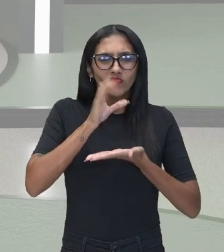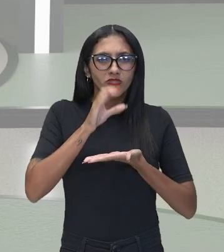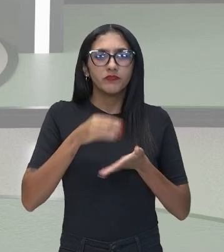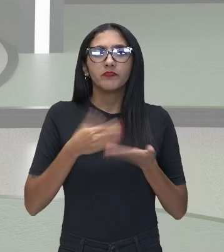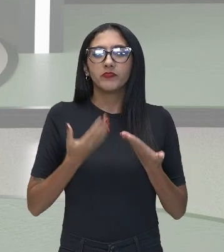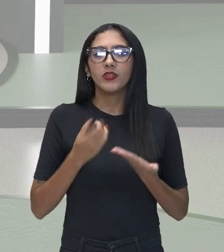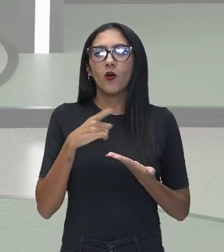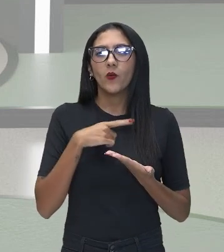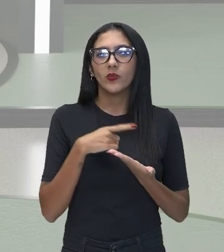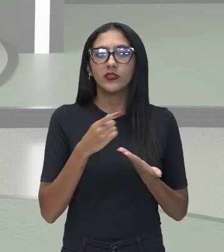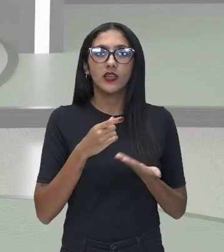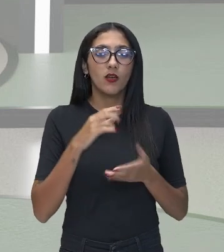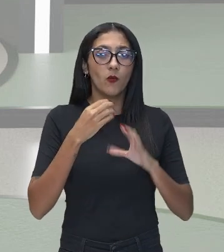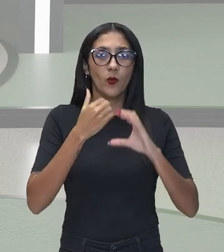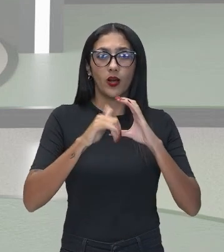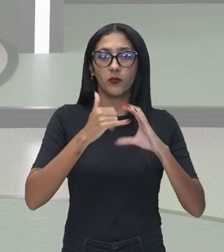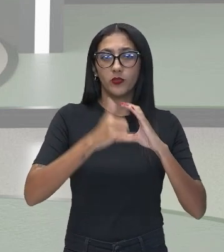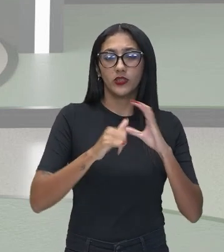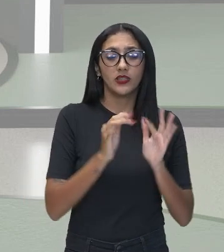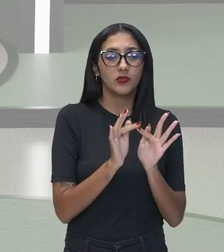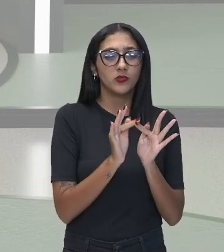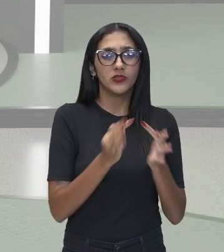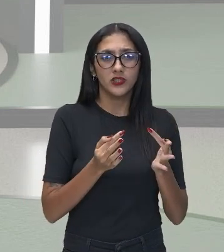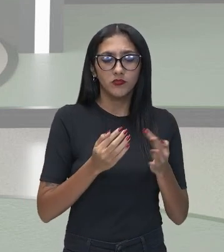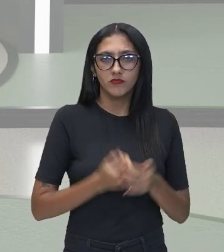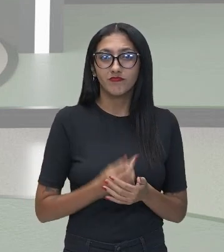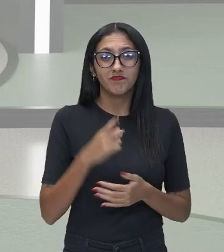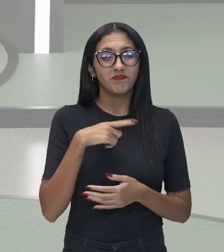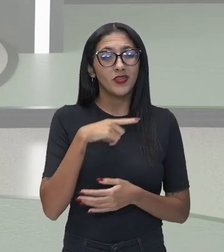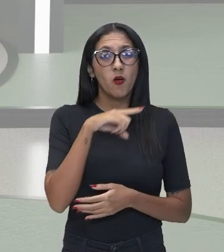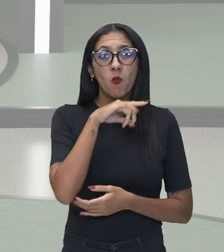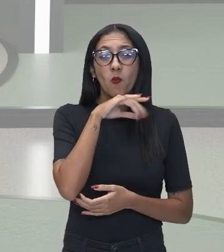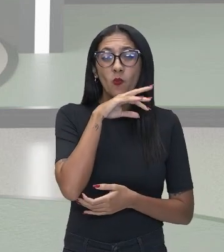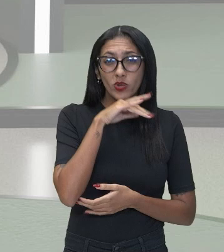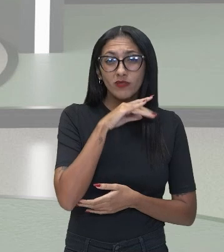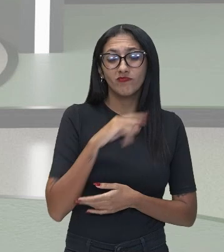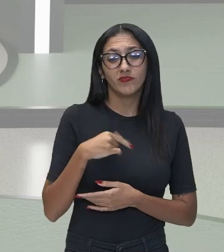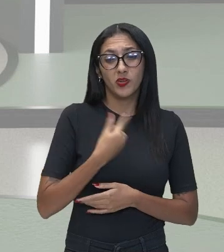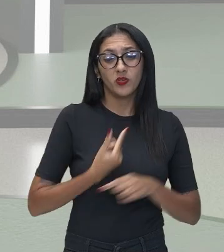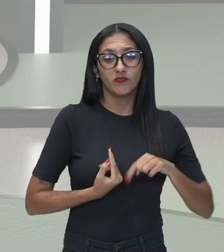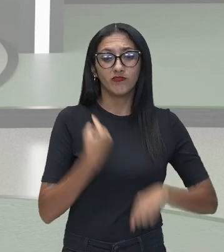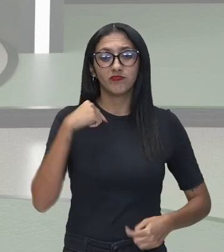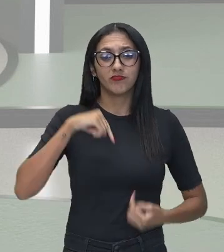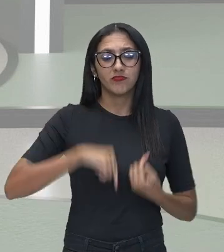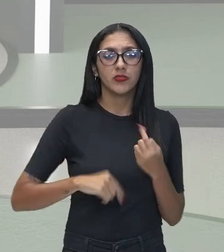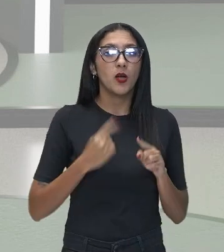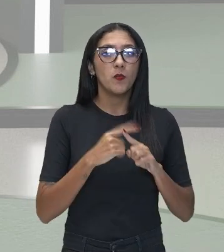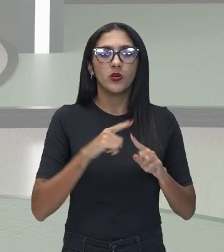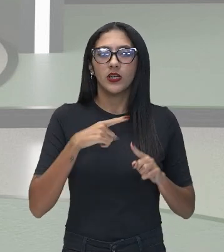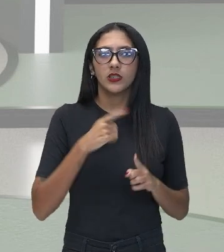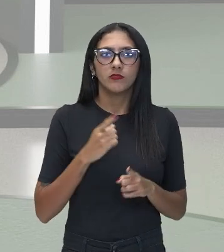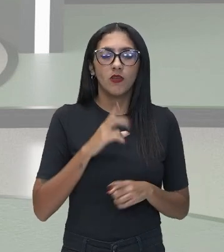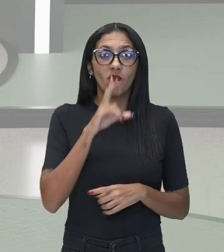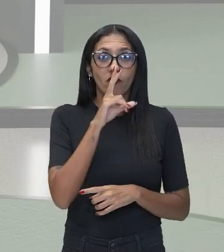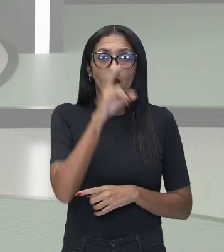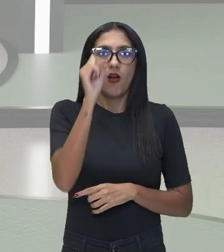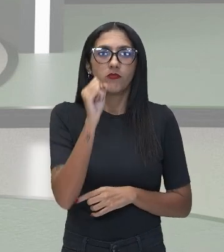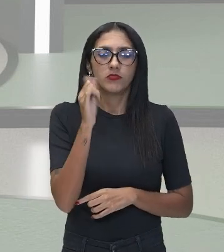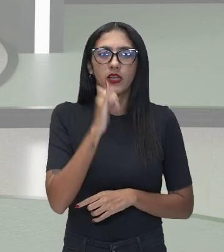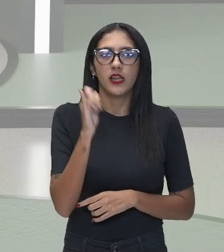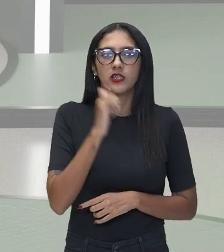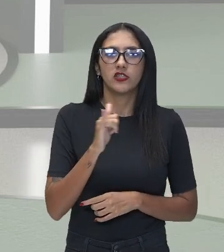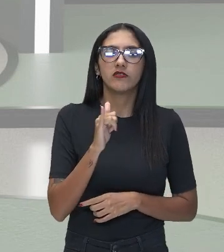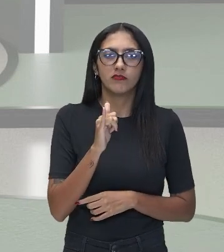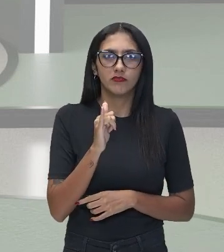carboidrato simples. Eles não são bons para o nosso organismo. Por quê? Porque eles dão pico de energia. Você se satisfaz,